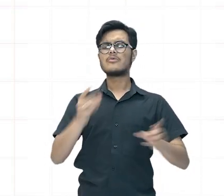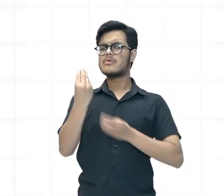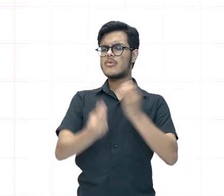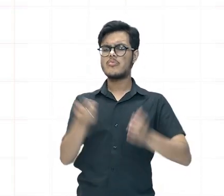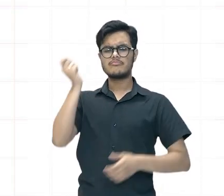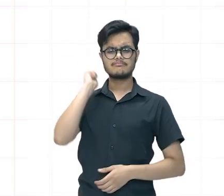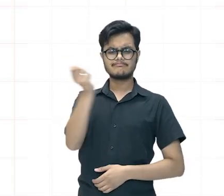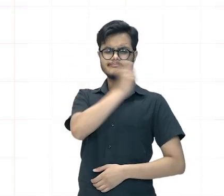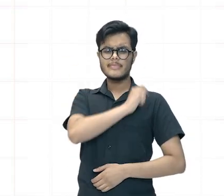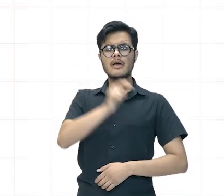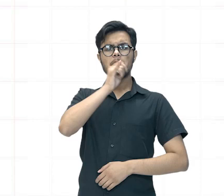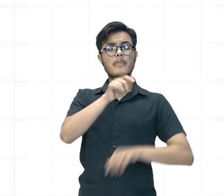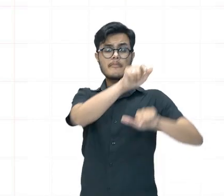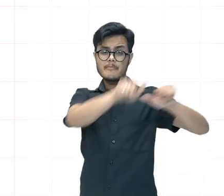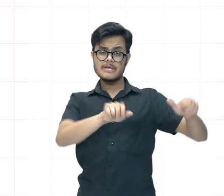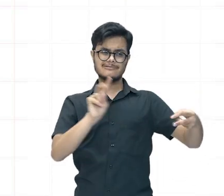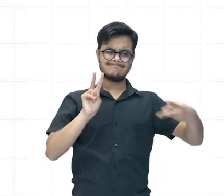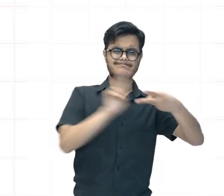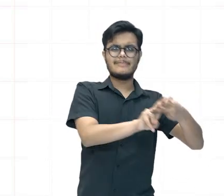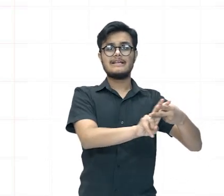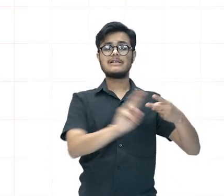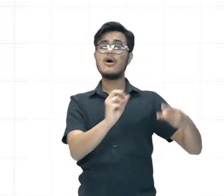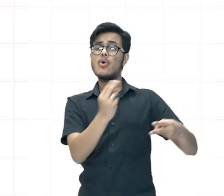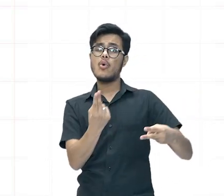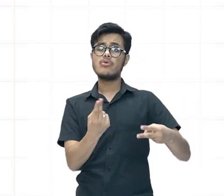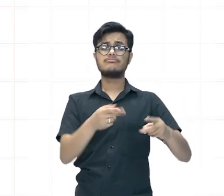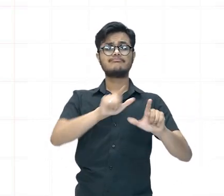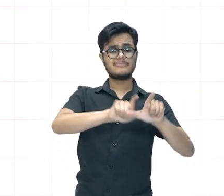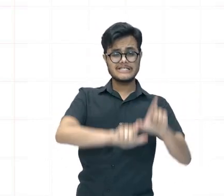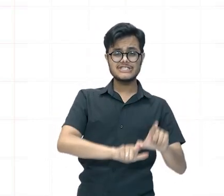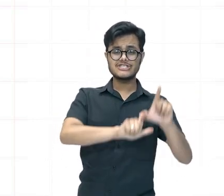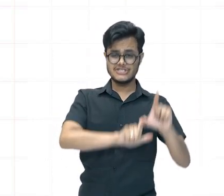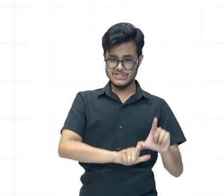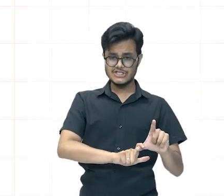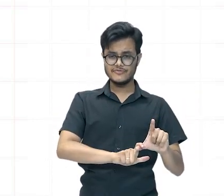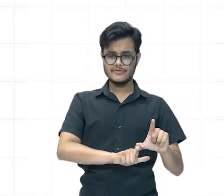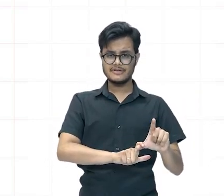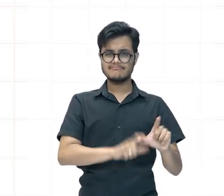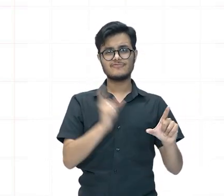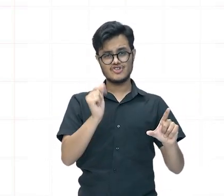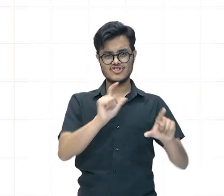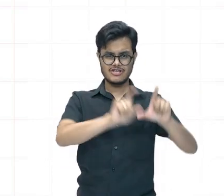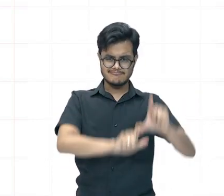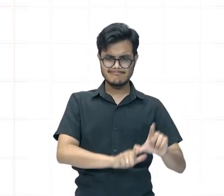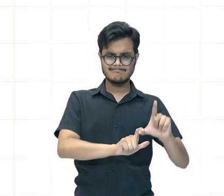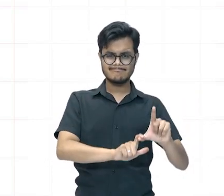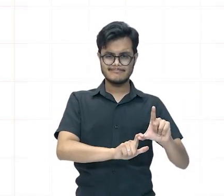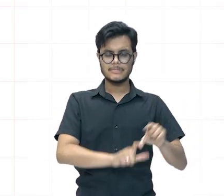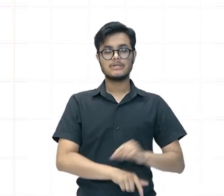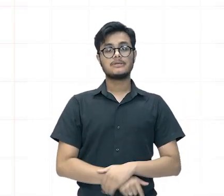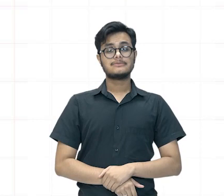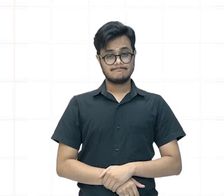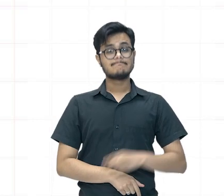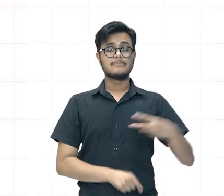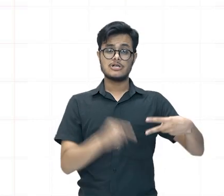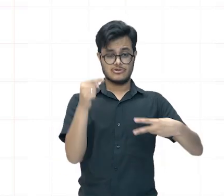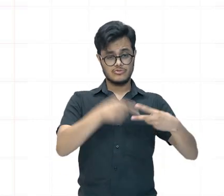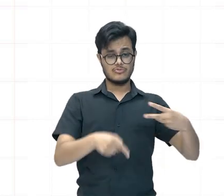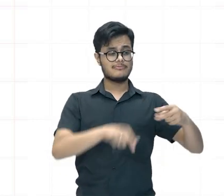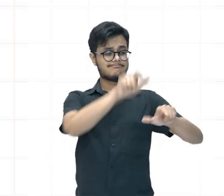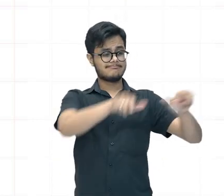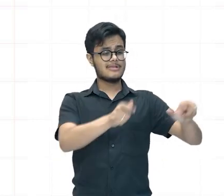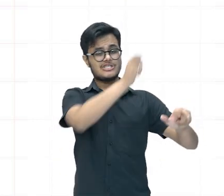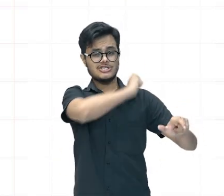professora? Ou era prisioneiros de guerra ou escravidão por dívidas, tá? Então, eram 2 maneiras aonde a pessoa